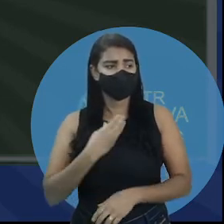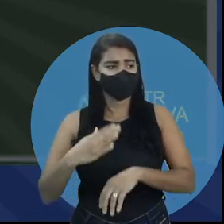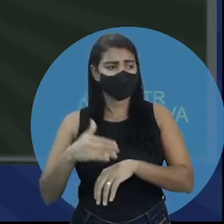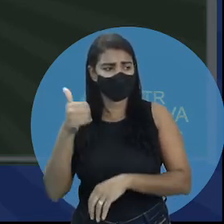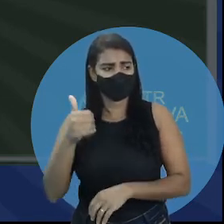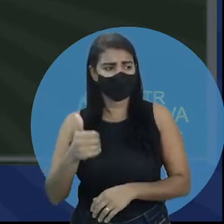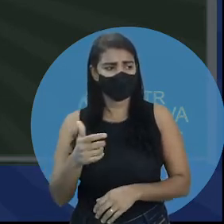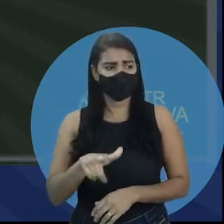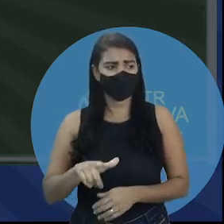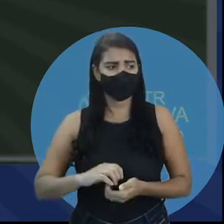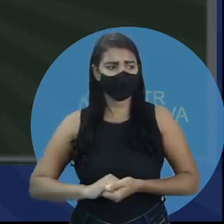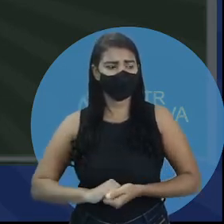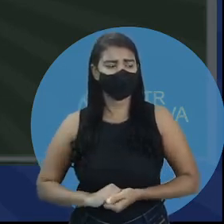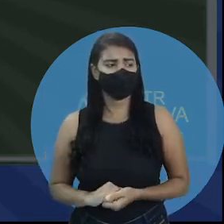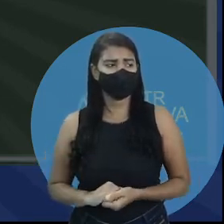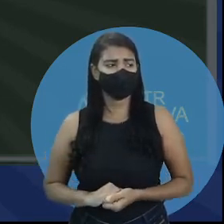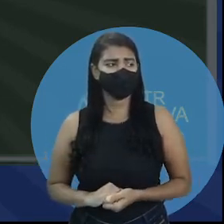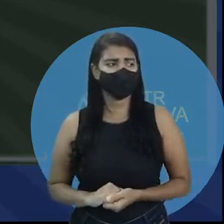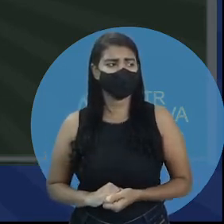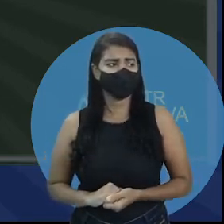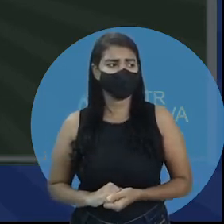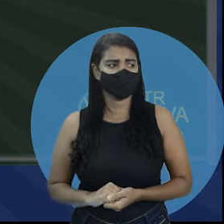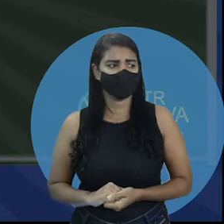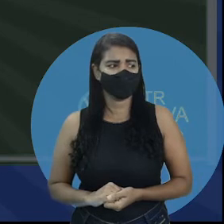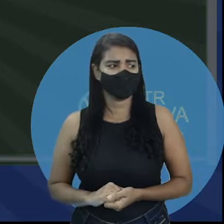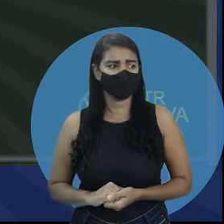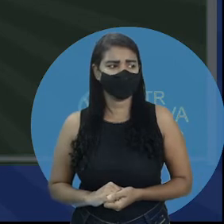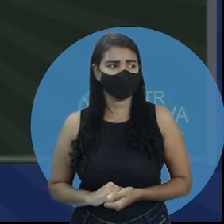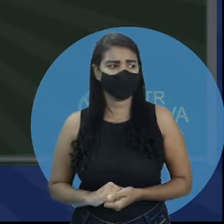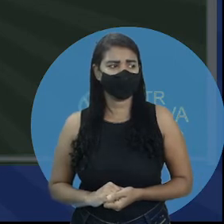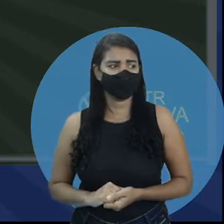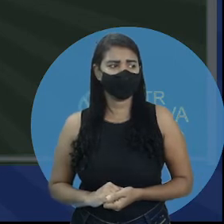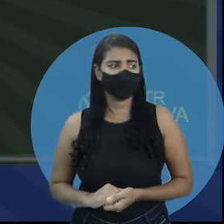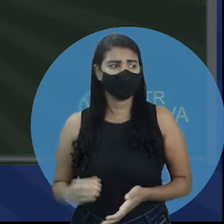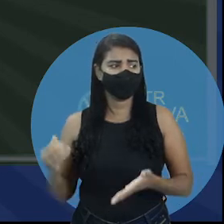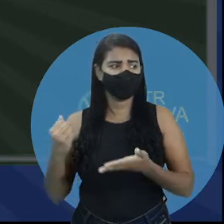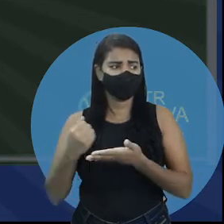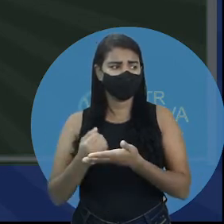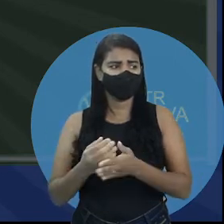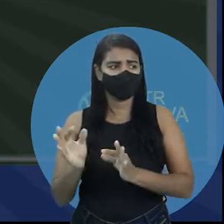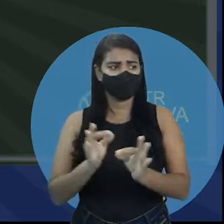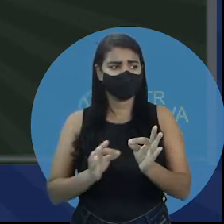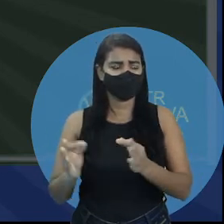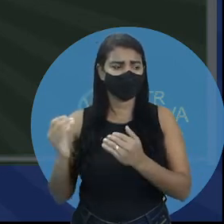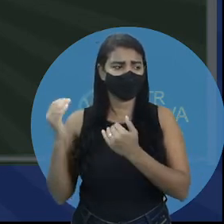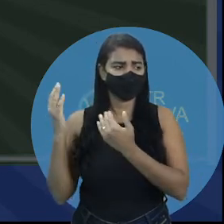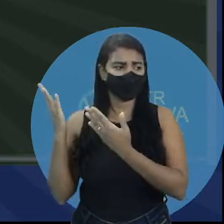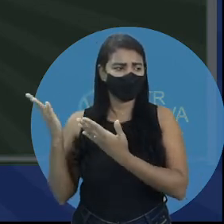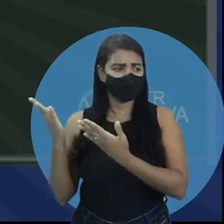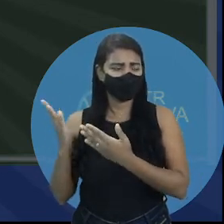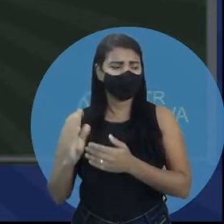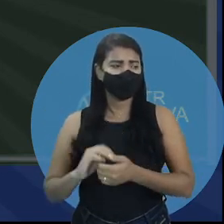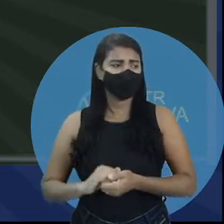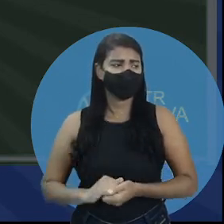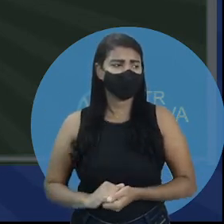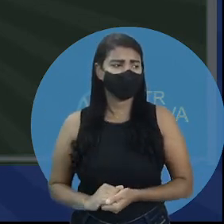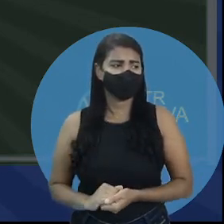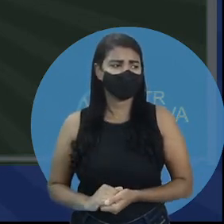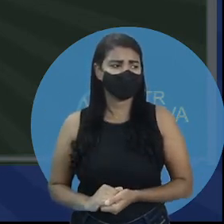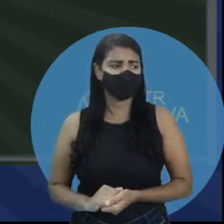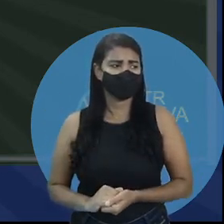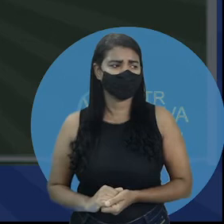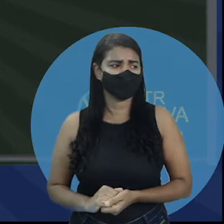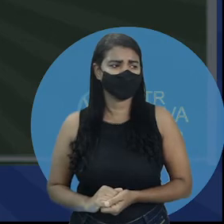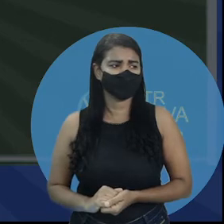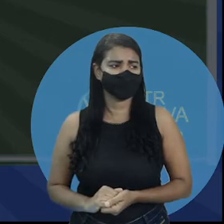novo. Então, com o auxílio de um kit de prototipagem de Arduino, a gente aplicou